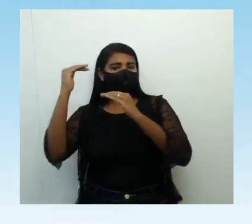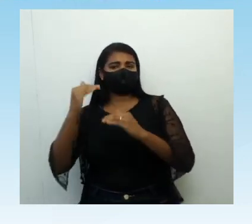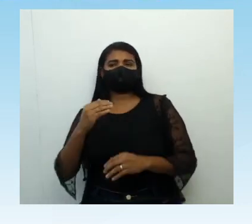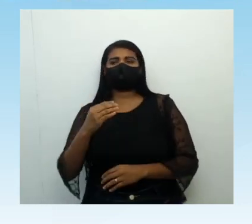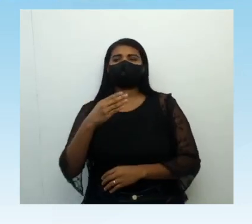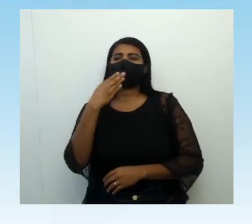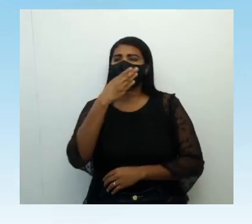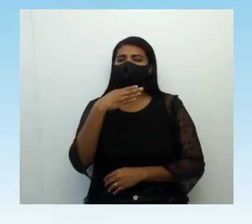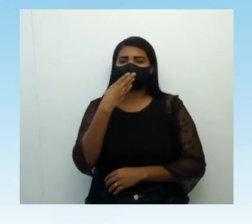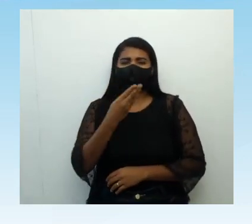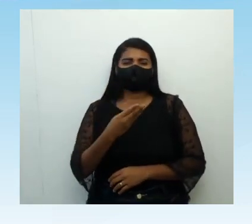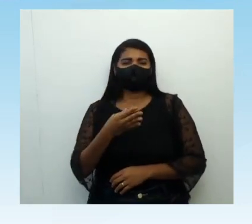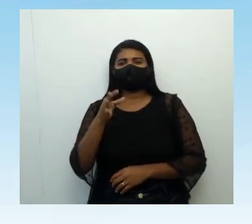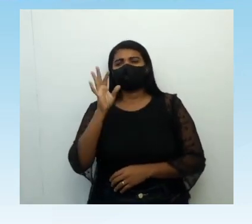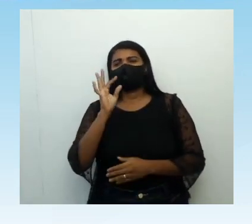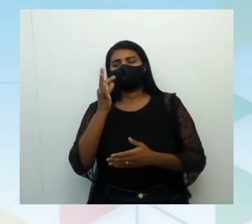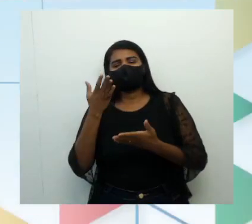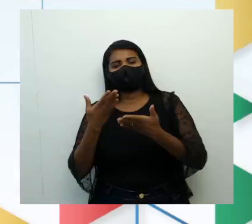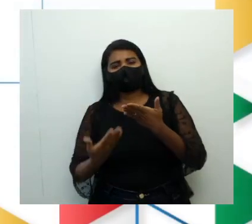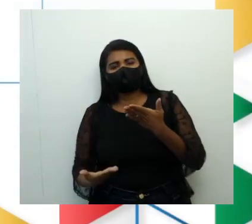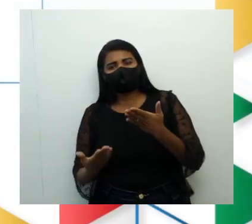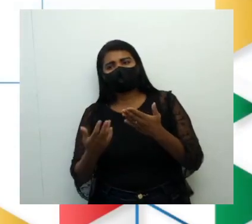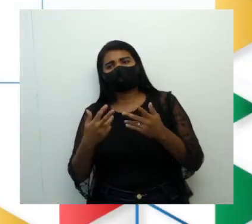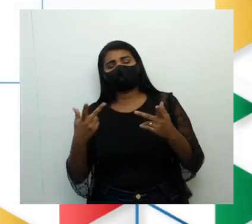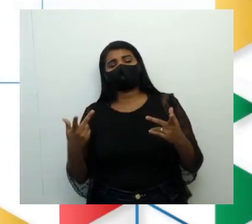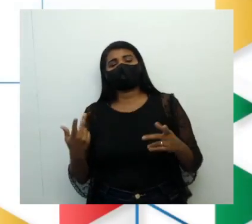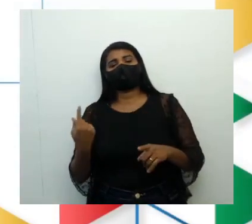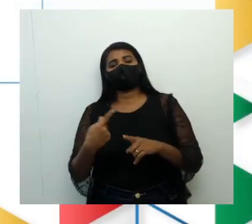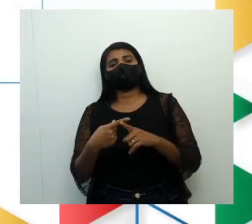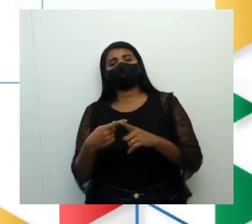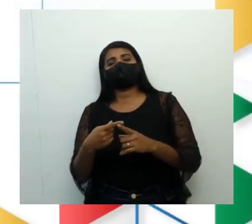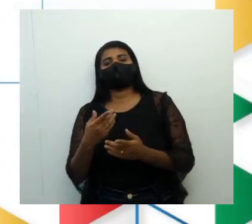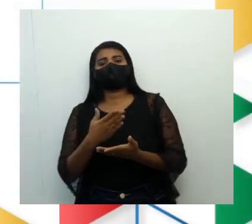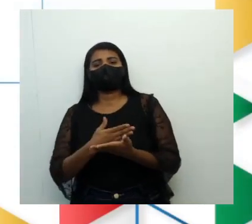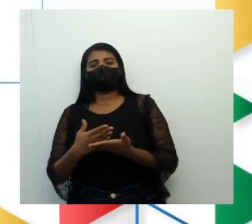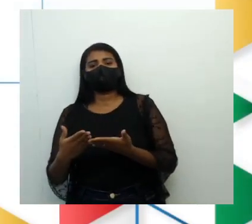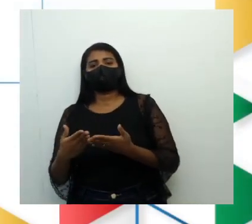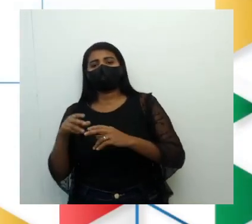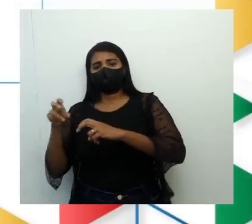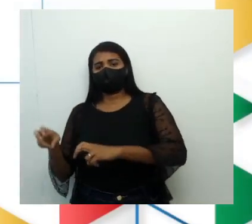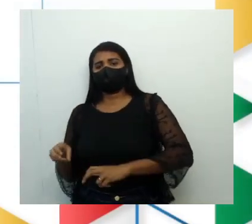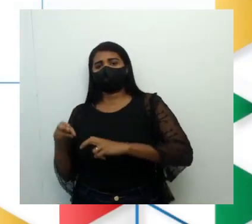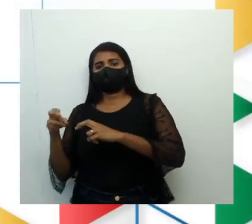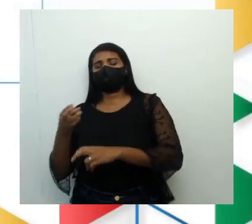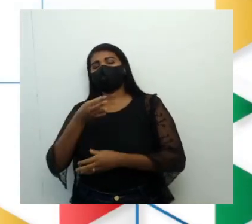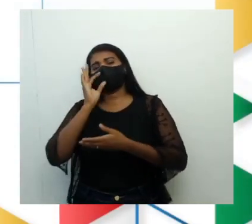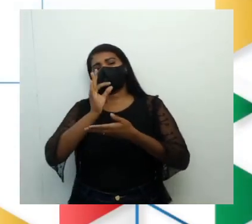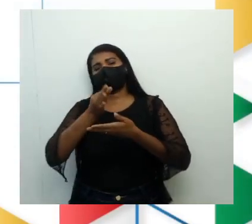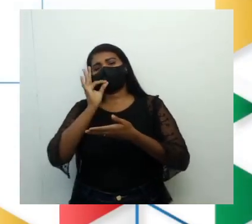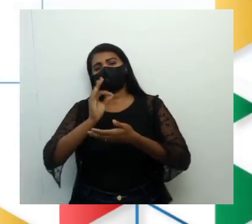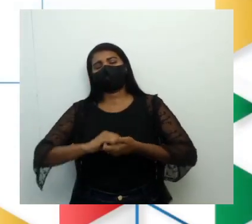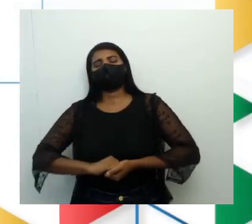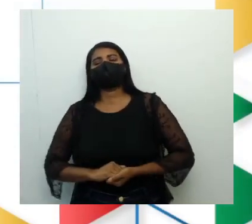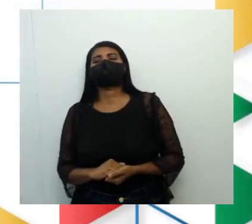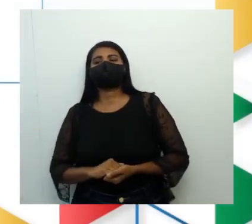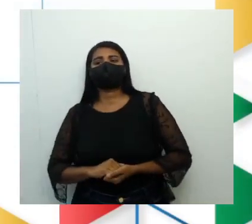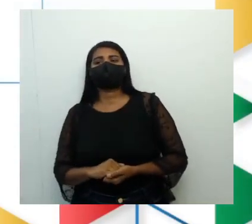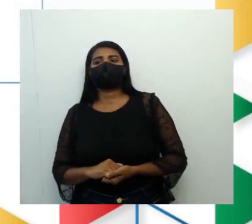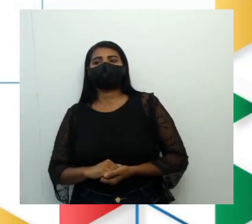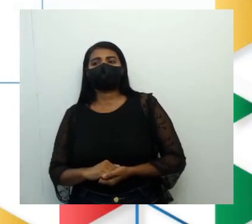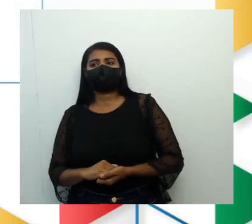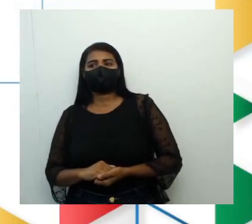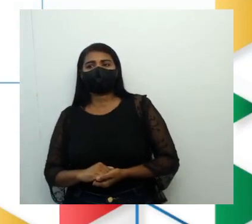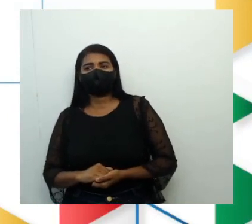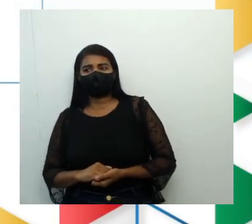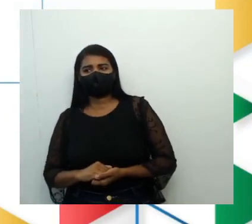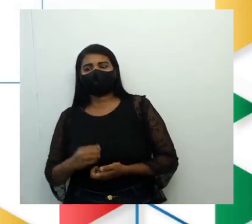para um lado, foi perdendo aos poucos, porque começou um produto agrícola que era o café, tá?